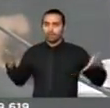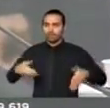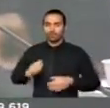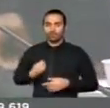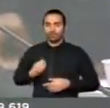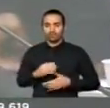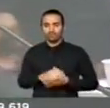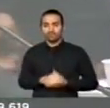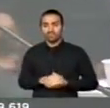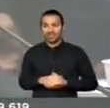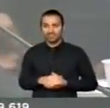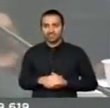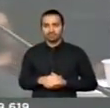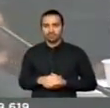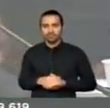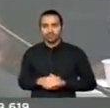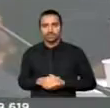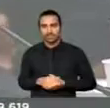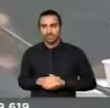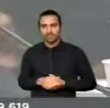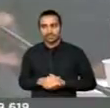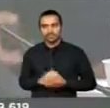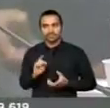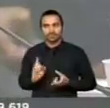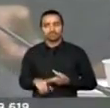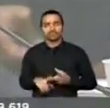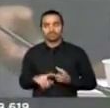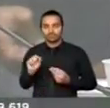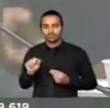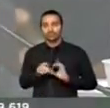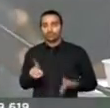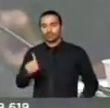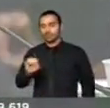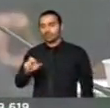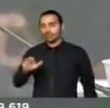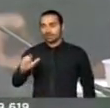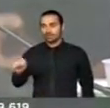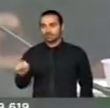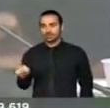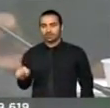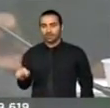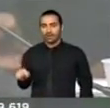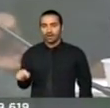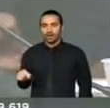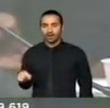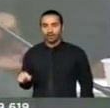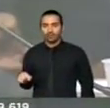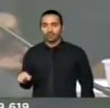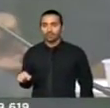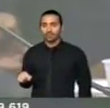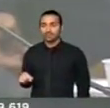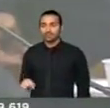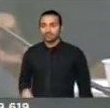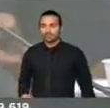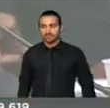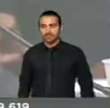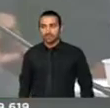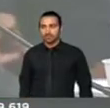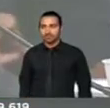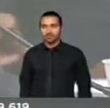e Schumpeter fala nisso, da democracia participativa e da democracia